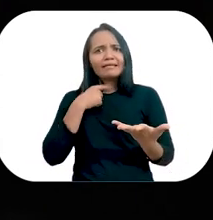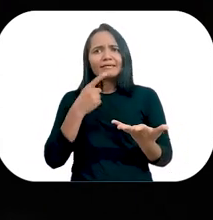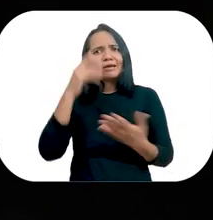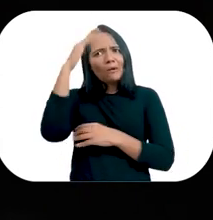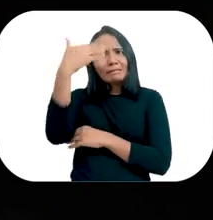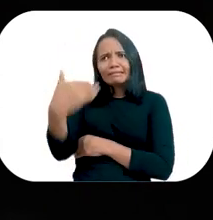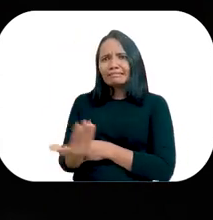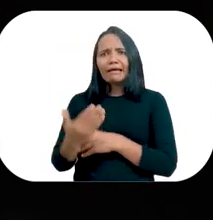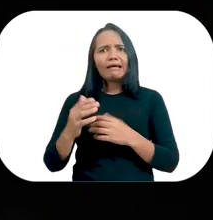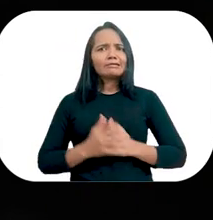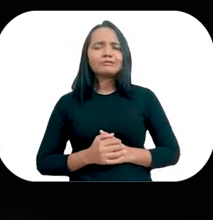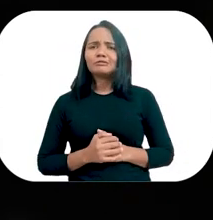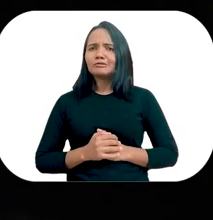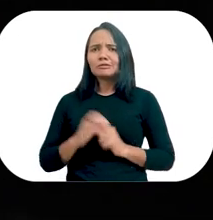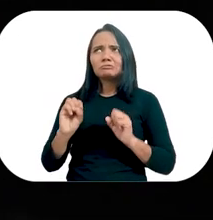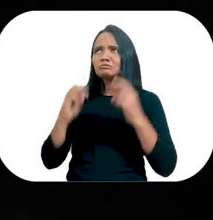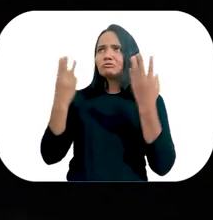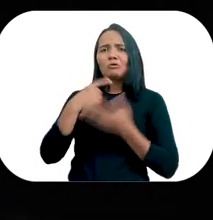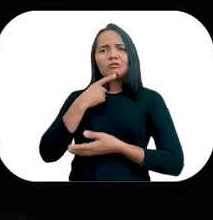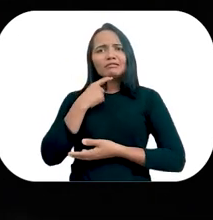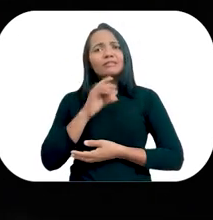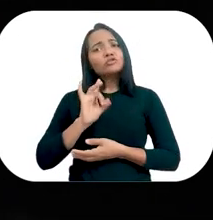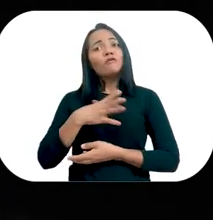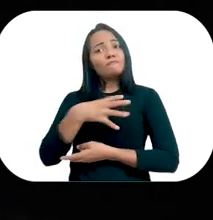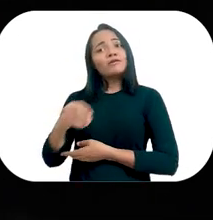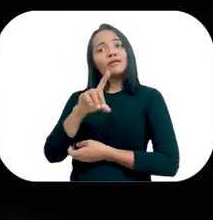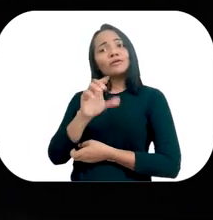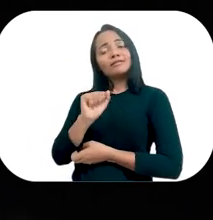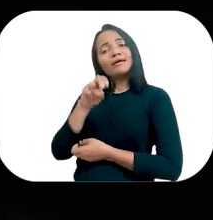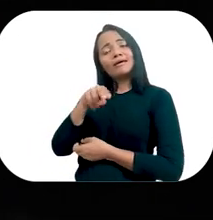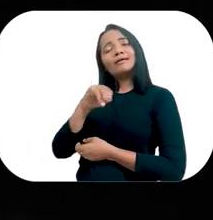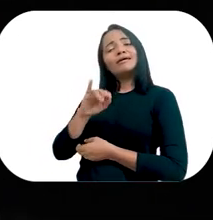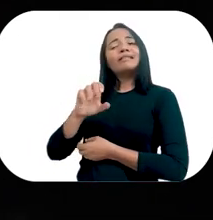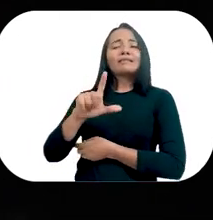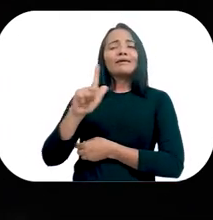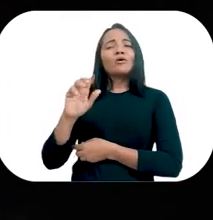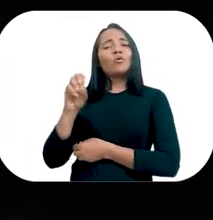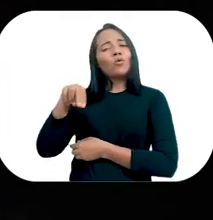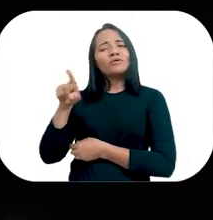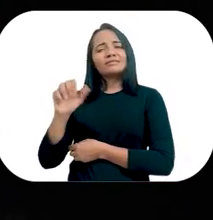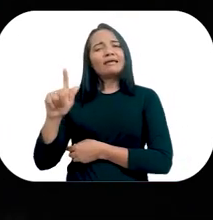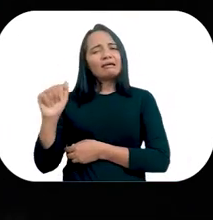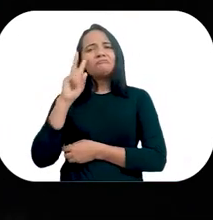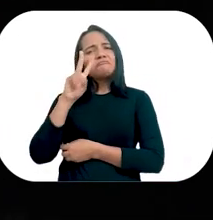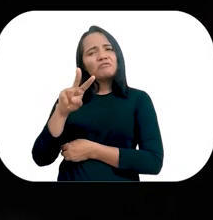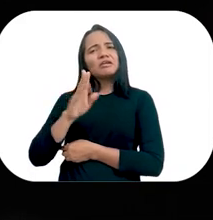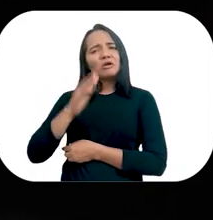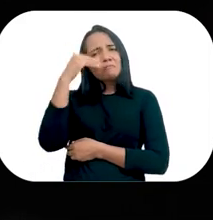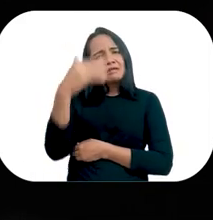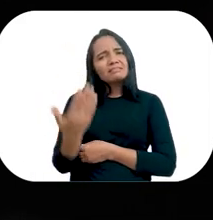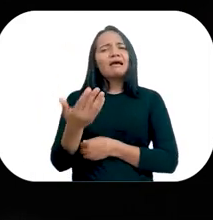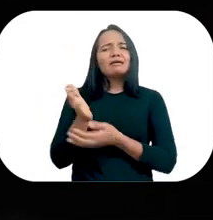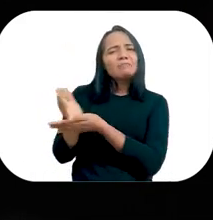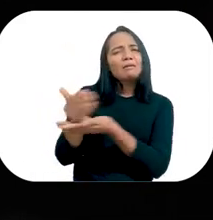para homenagear, a não ser o filho dele, o Daniel Gonzaga, que eu também acompanho de vez em quando no Instagram, e ele estava fazendo, teve até uma arrecadação de alimentos e tal,